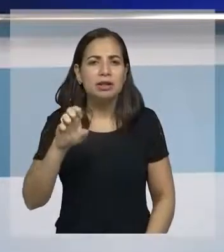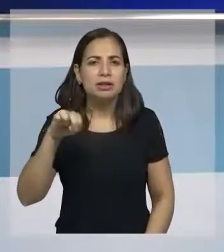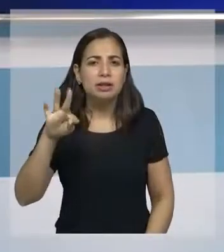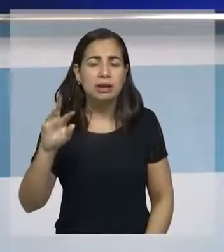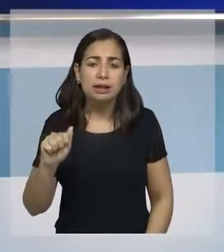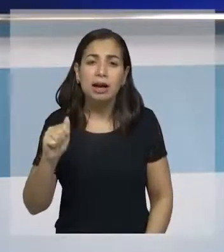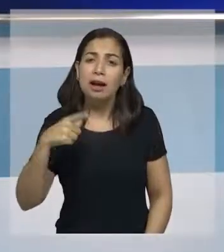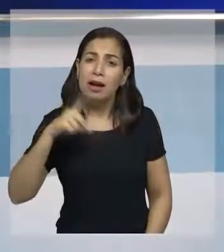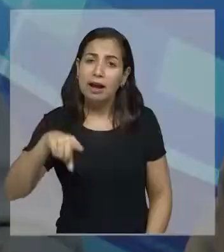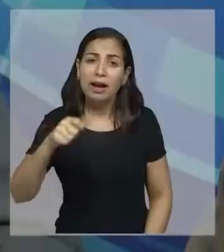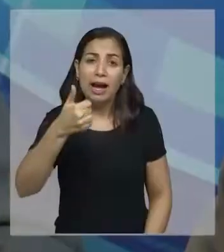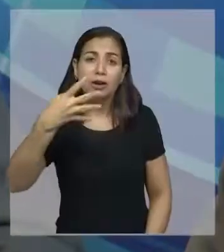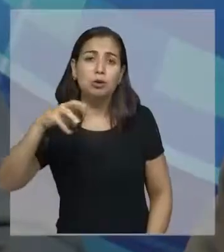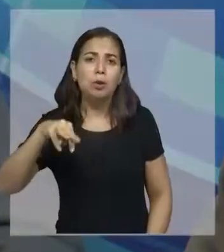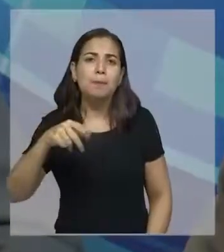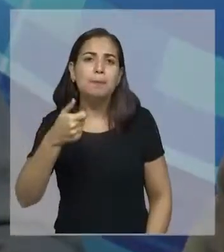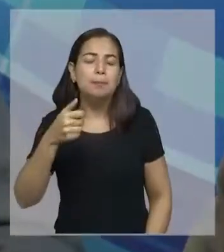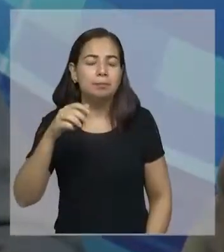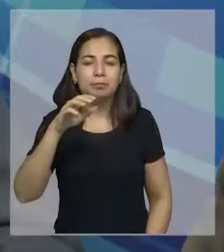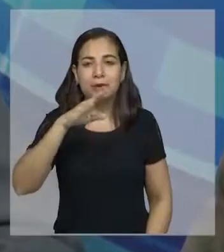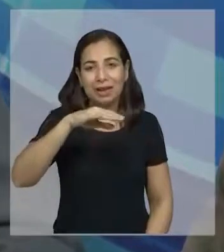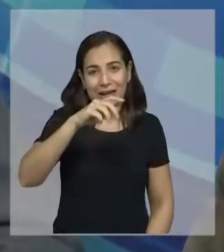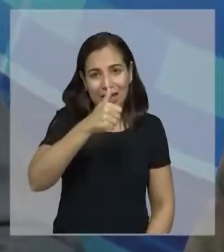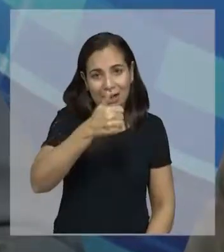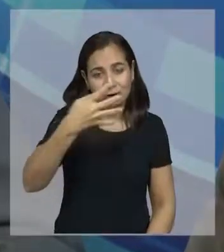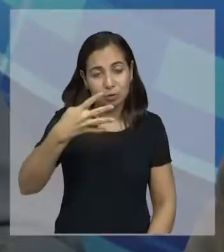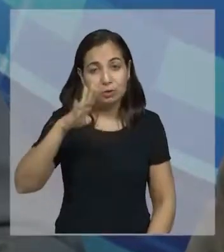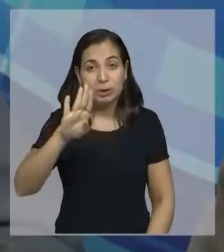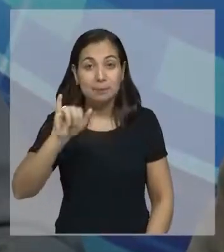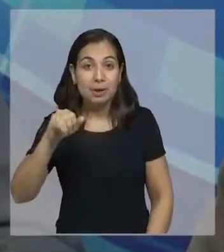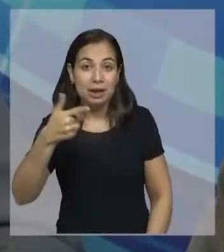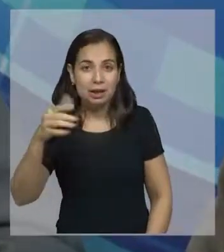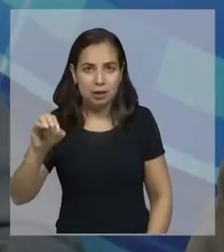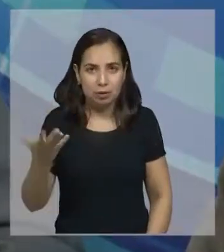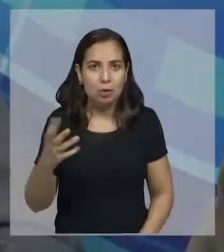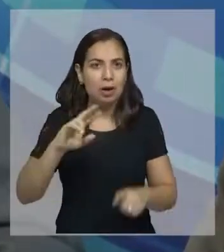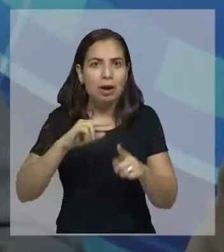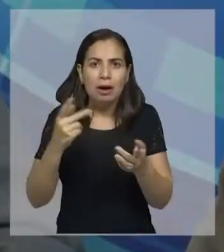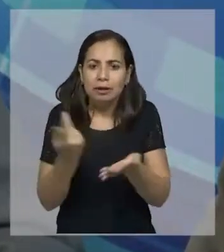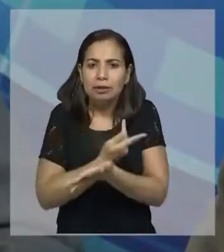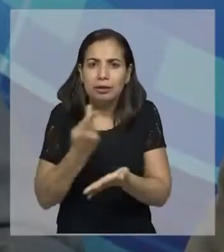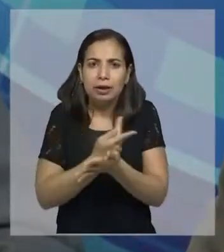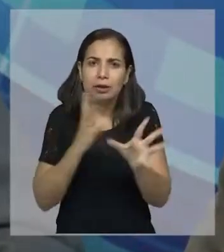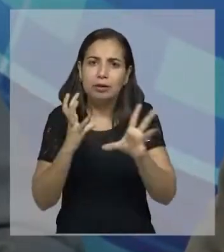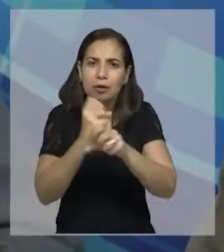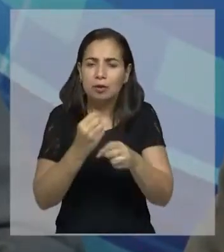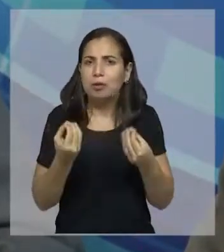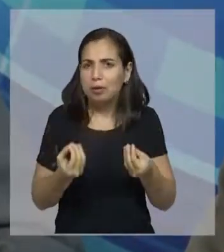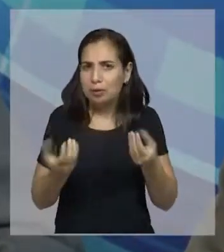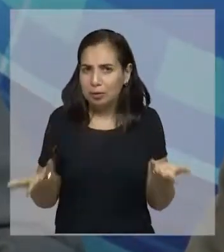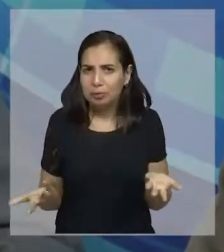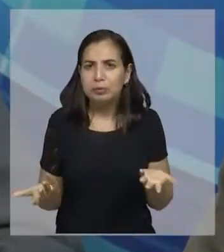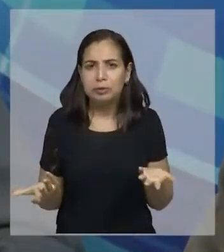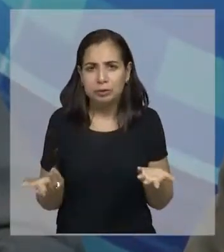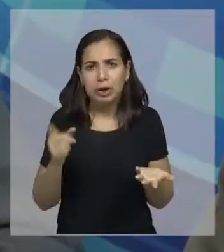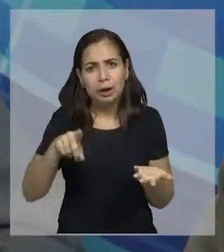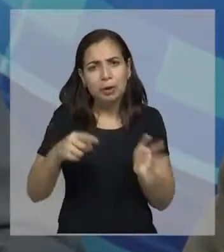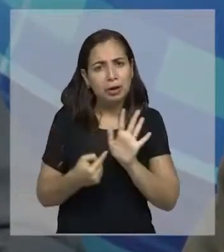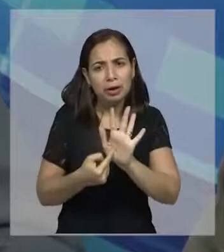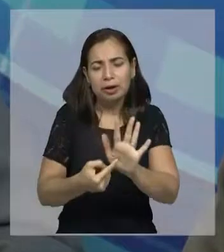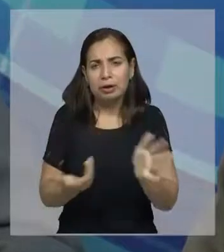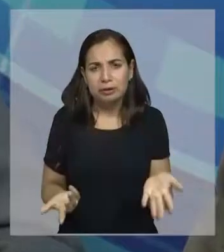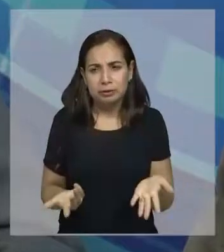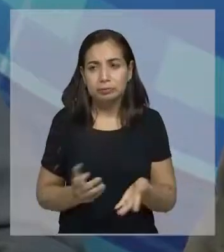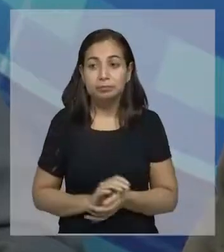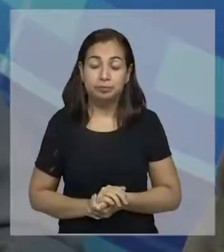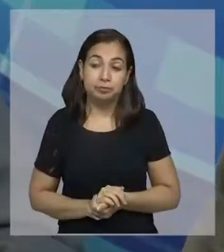é grosseiro, é mais de 200%. Agora, a melhoria desse parlamento não está na perspectiva, não está no horizonte.